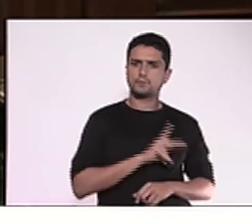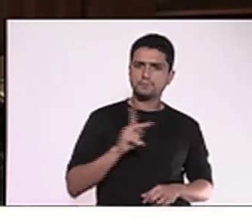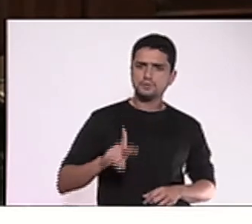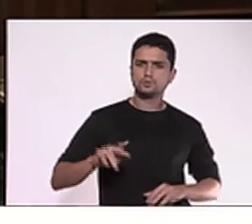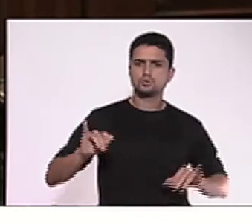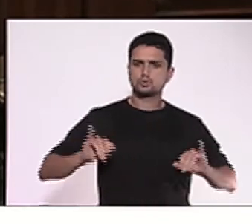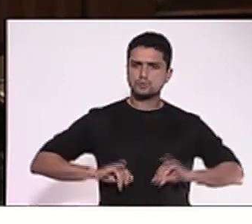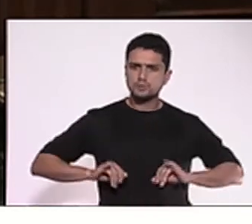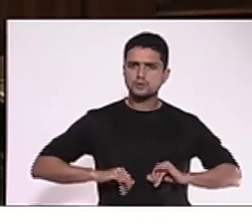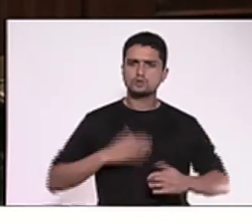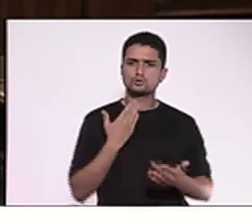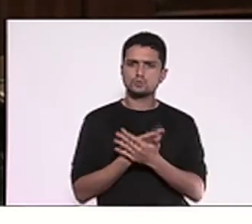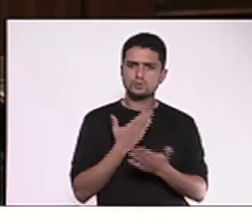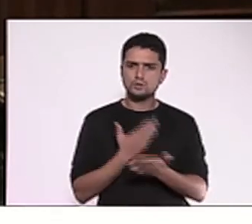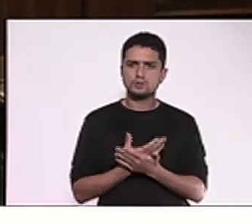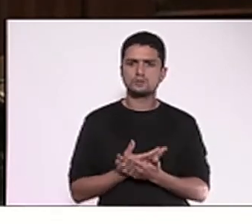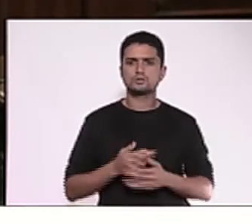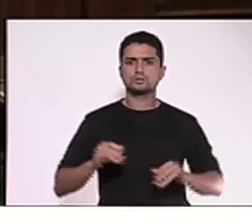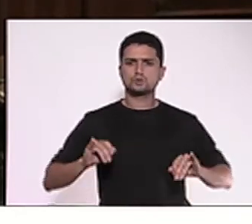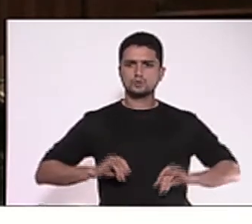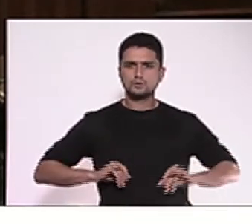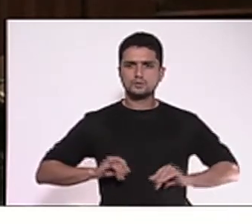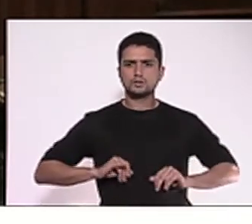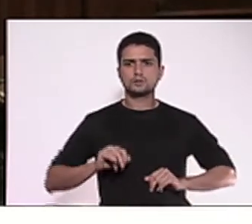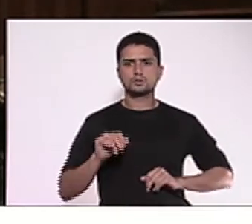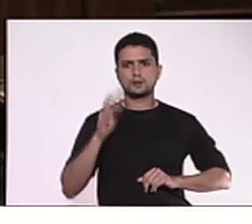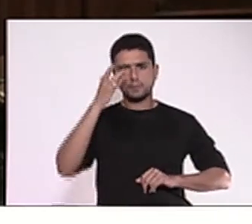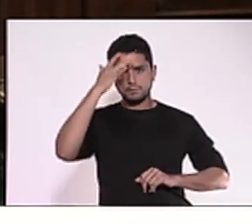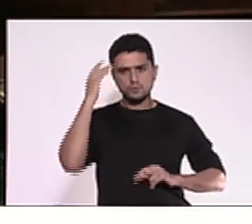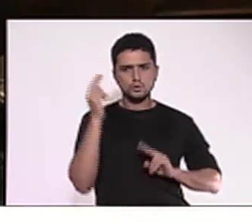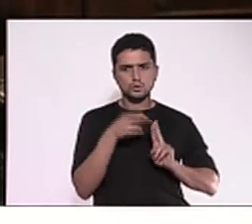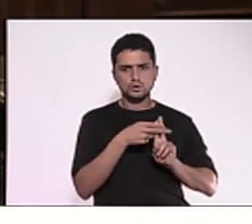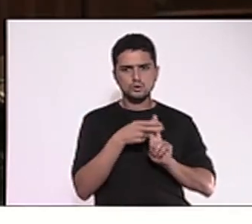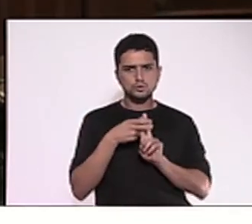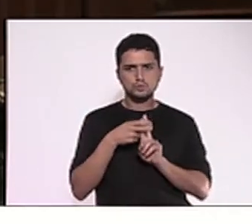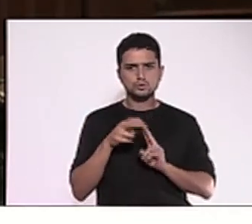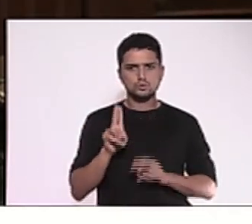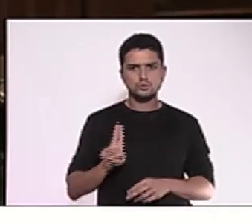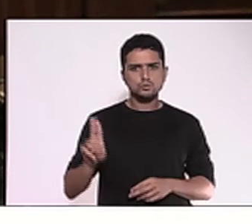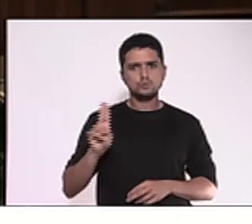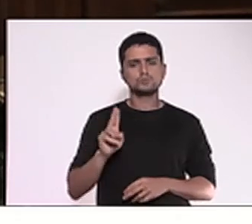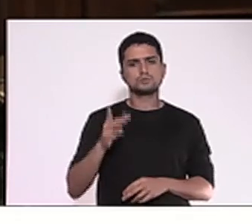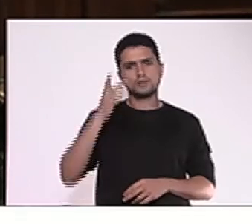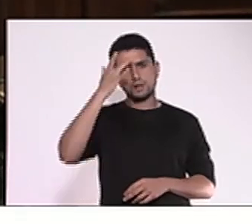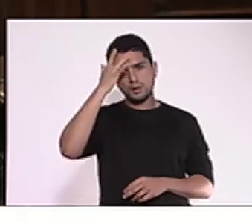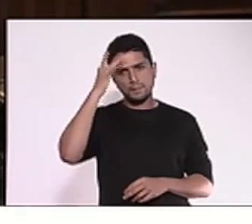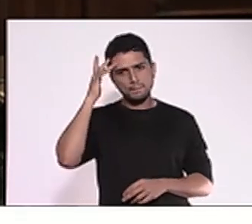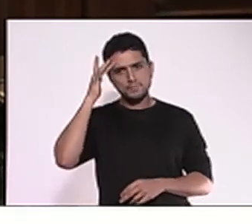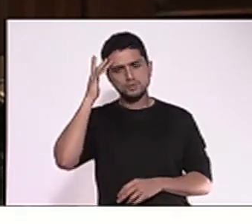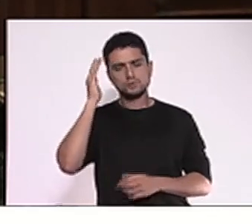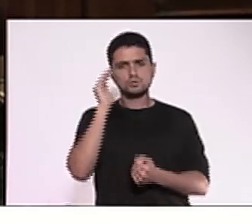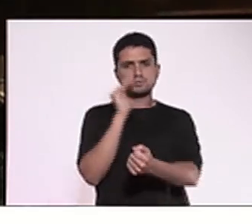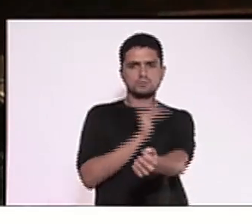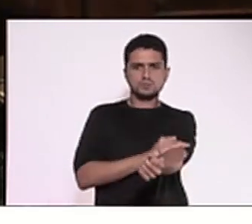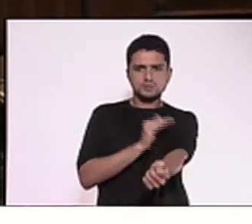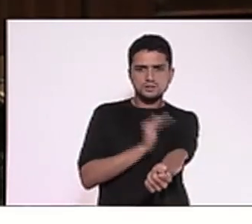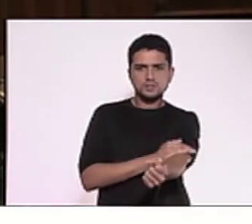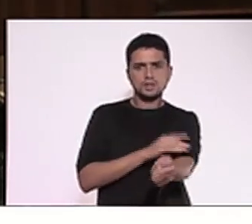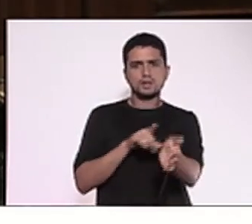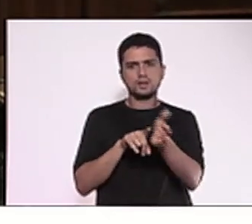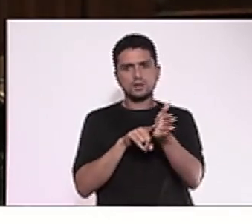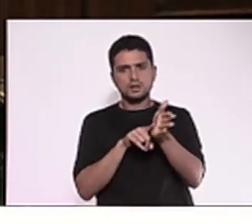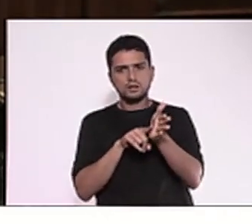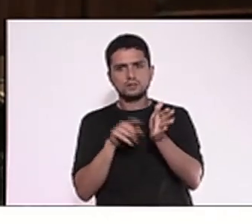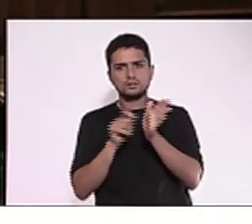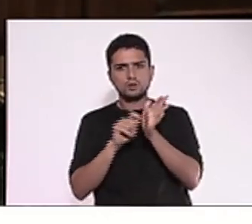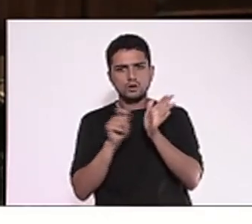estudantes, sofreram usuários do Sistema Único de Saúde no Rio de Janeiro, sofreram dependentes químicos, sofreram pesquisadores, sofreram